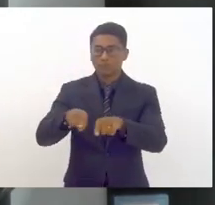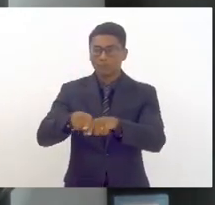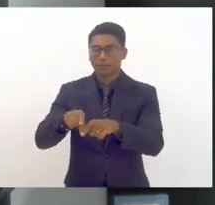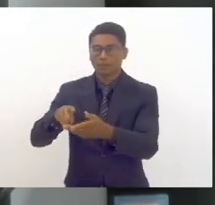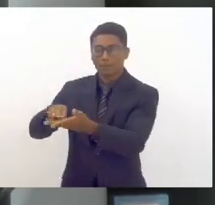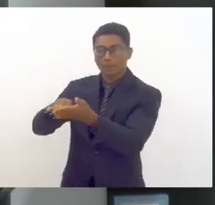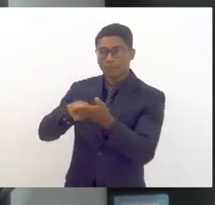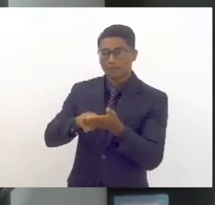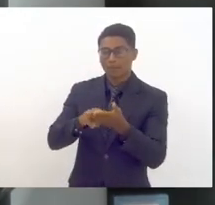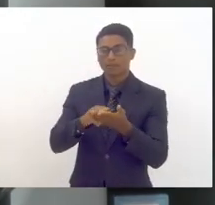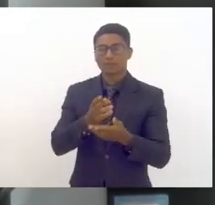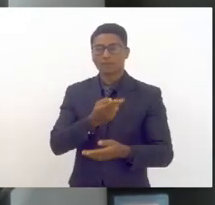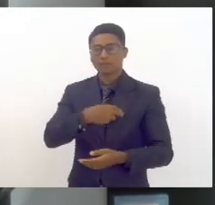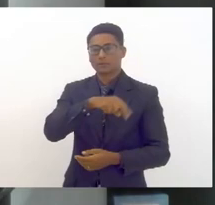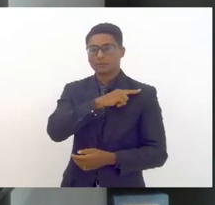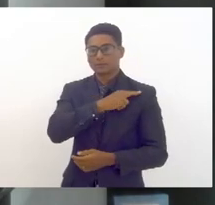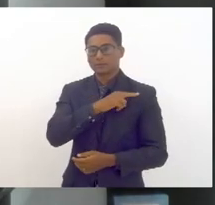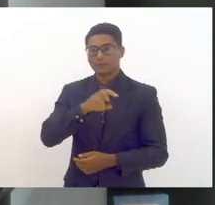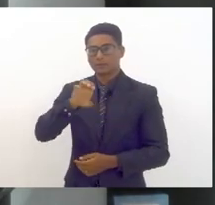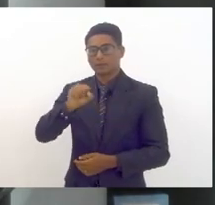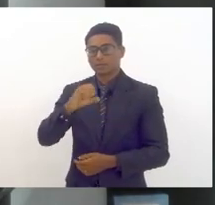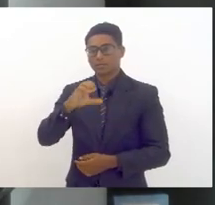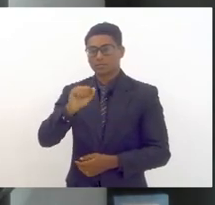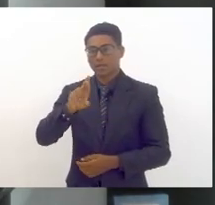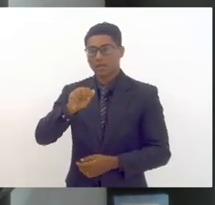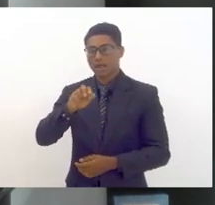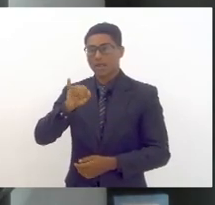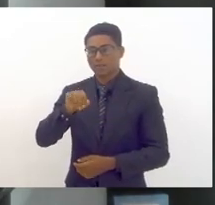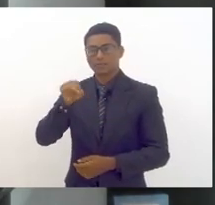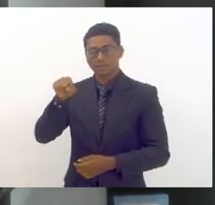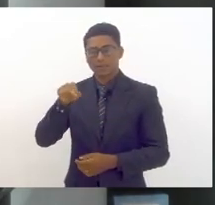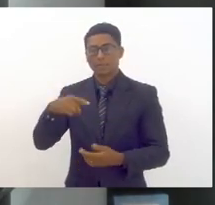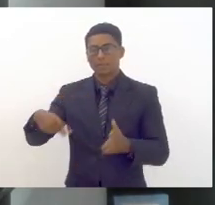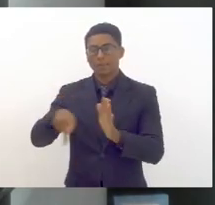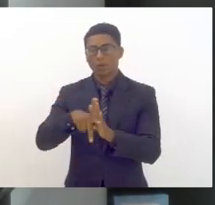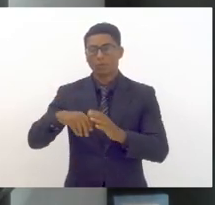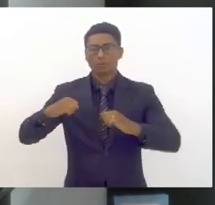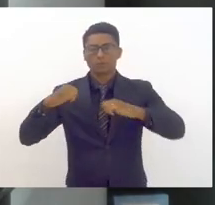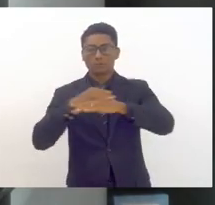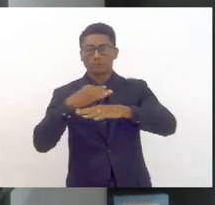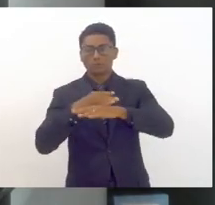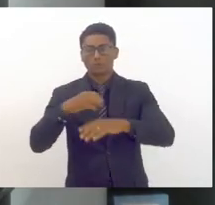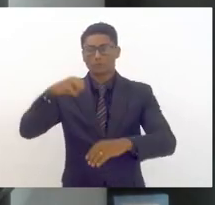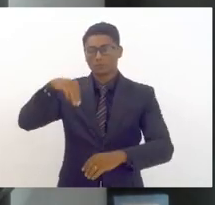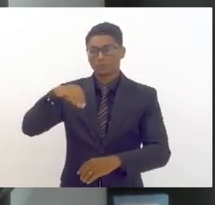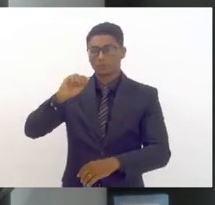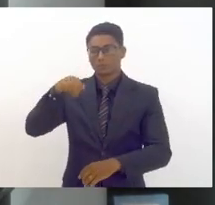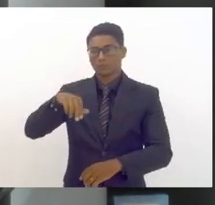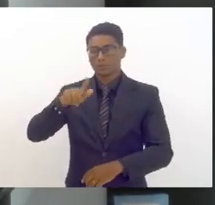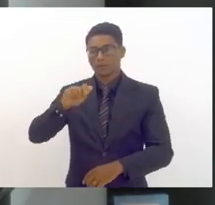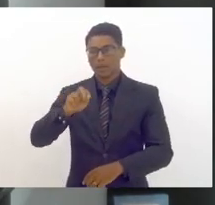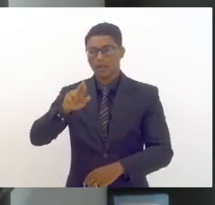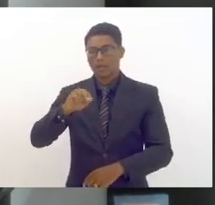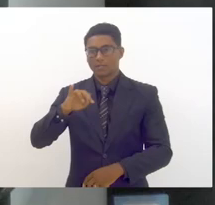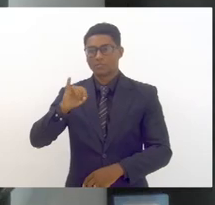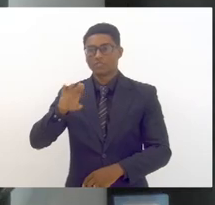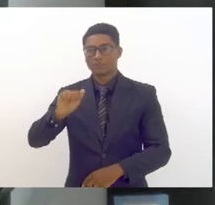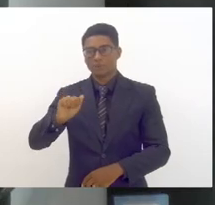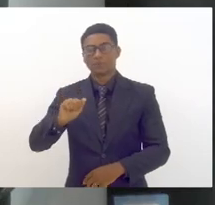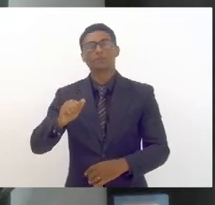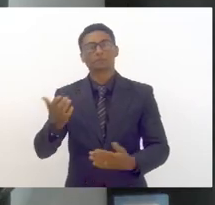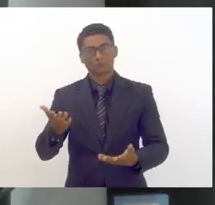do tenente-coronel Scarani, de Mangaratiba, que está representando aqui o prefeito Alain Bombeiro e